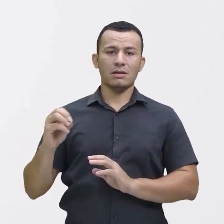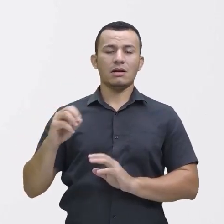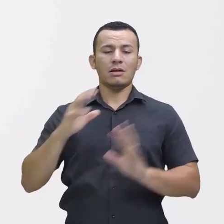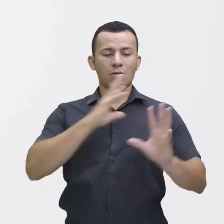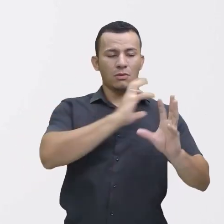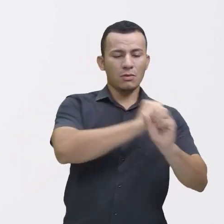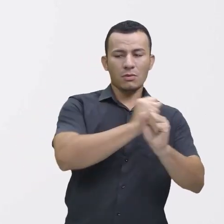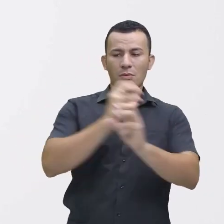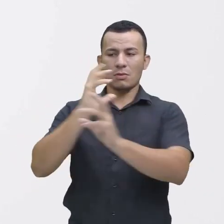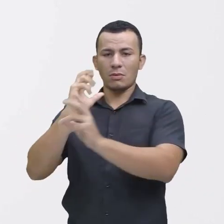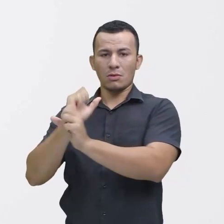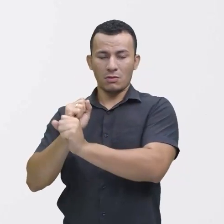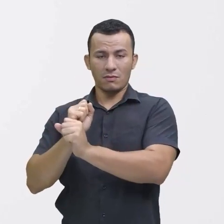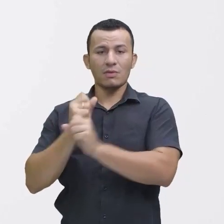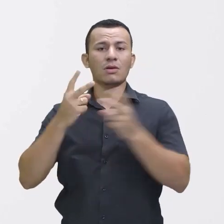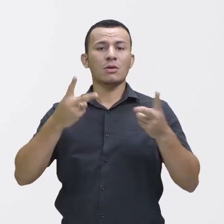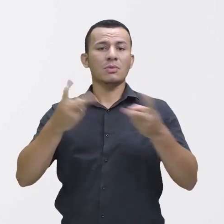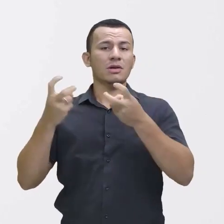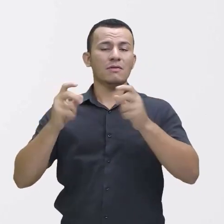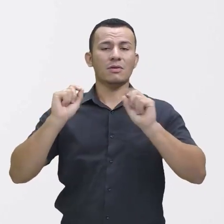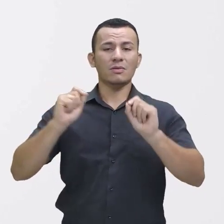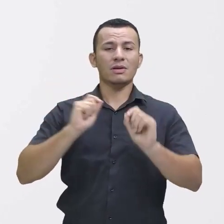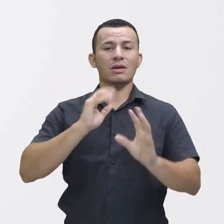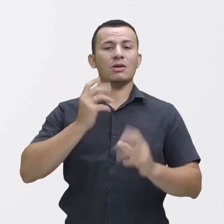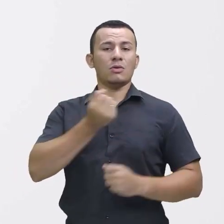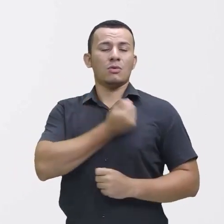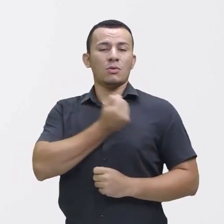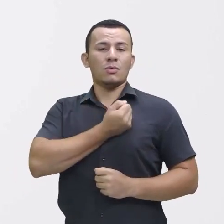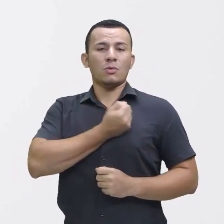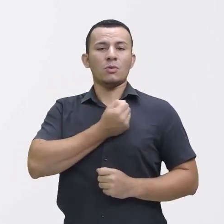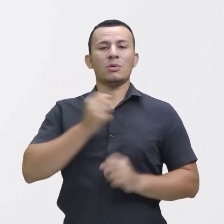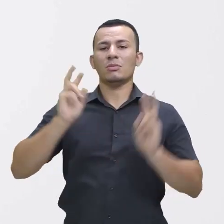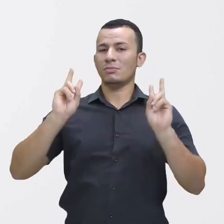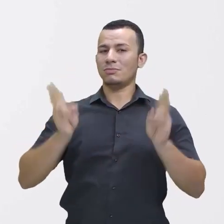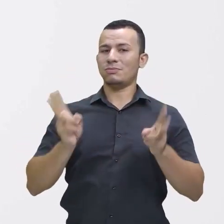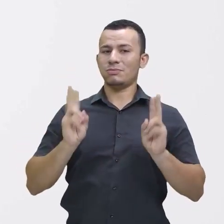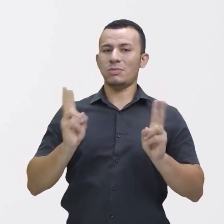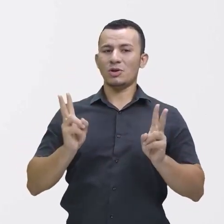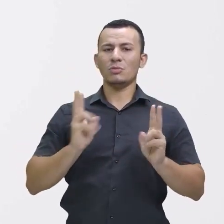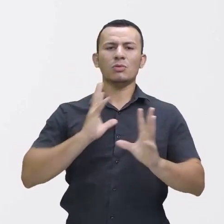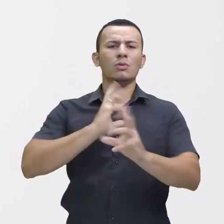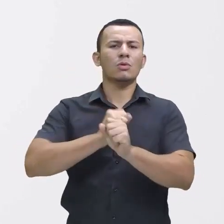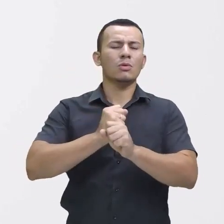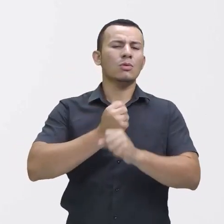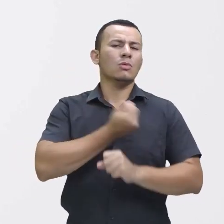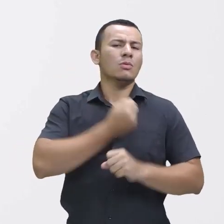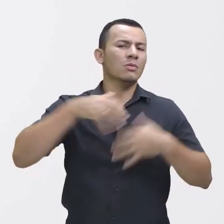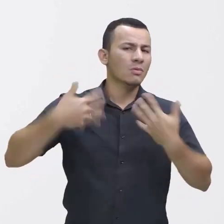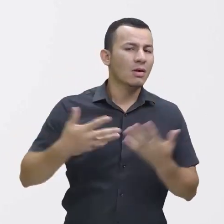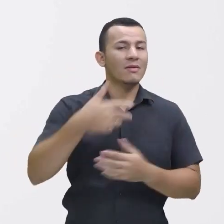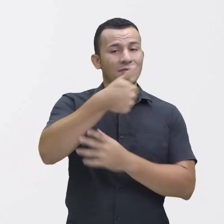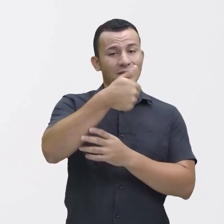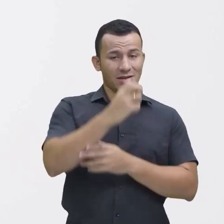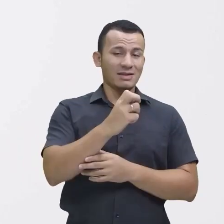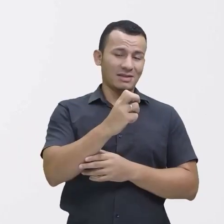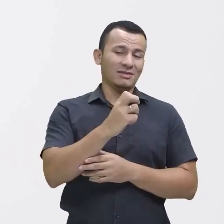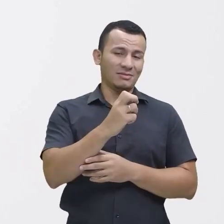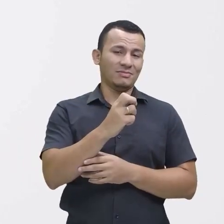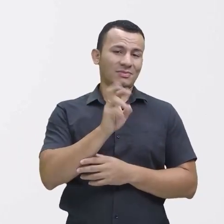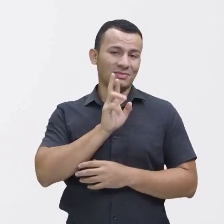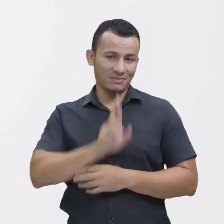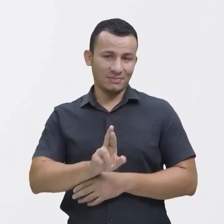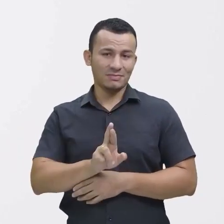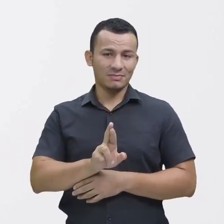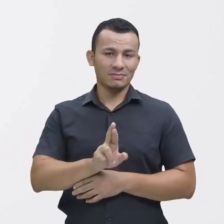a subtração, observamos que resultam no mesmo valor. Qual é o valor? 15. O